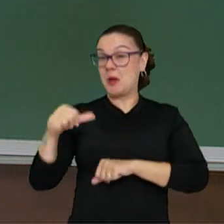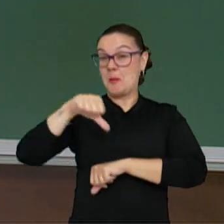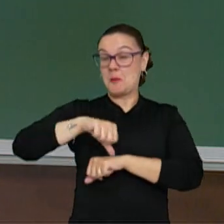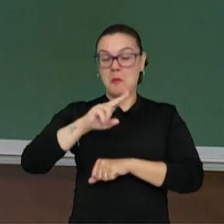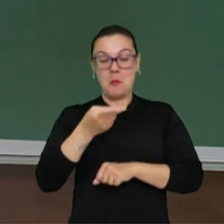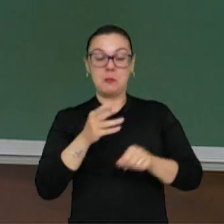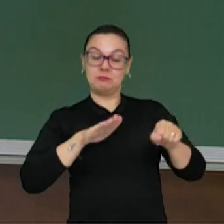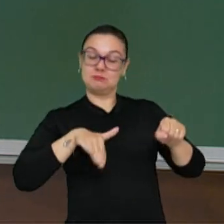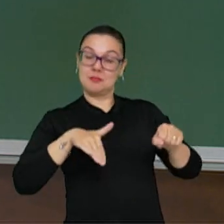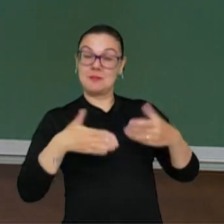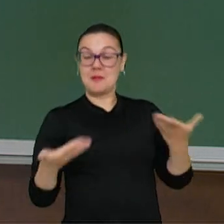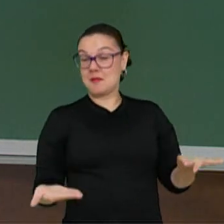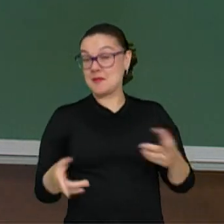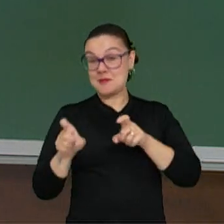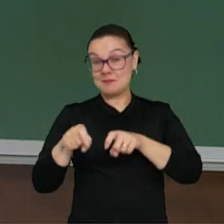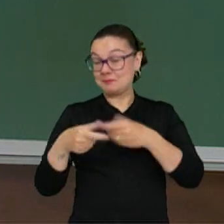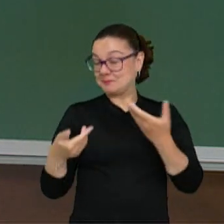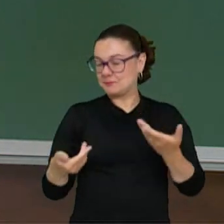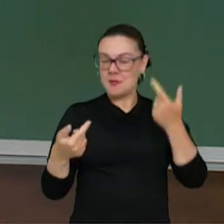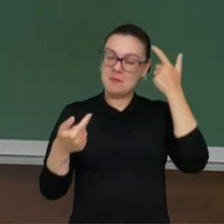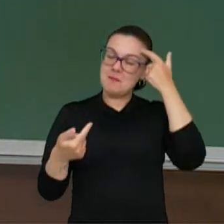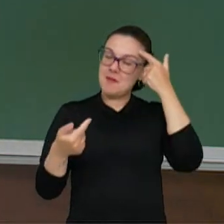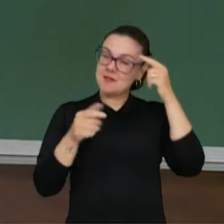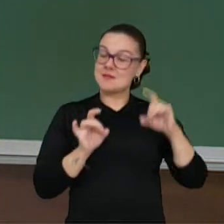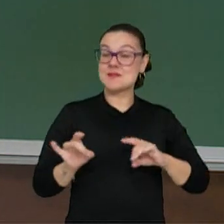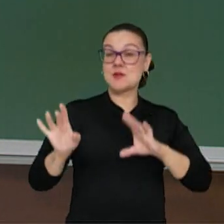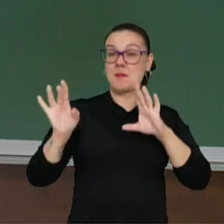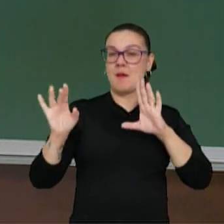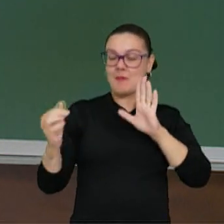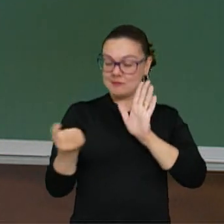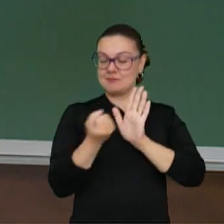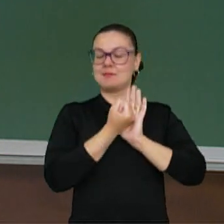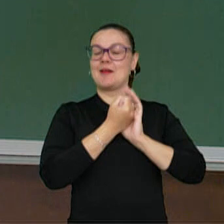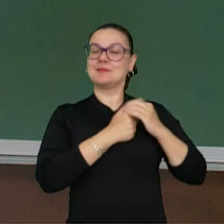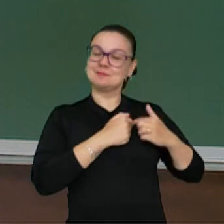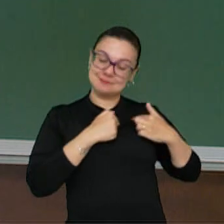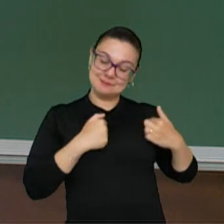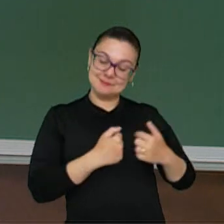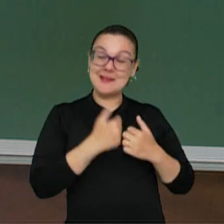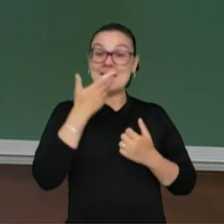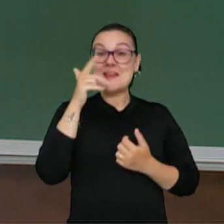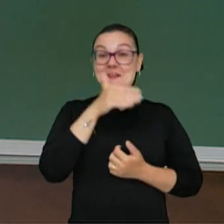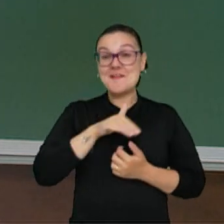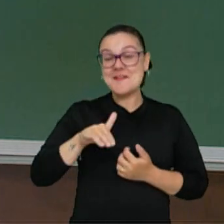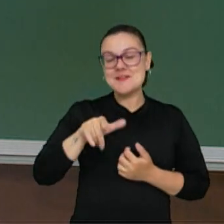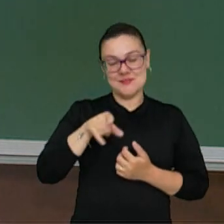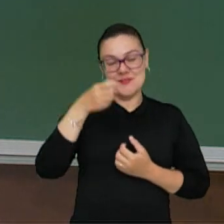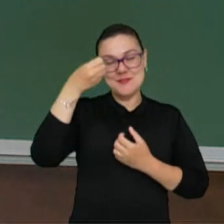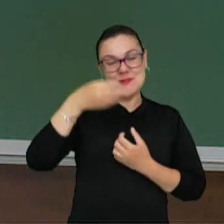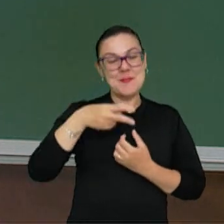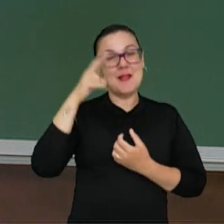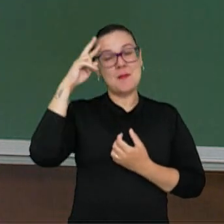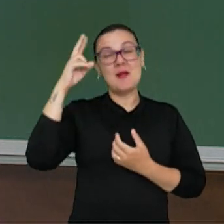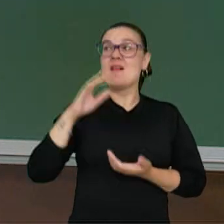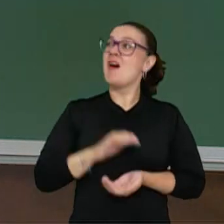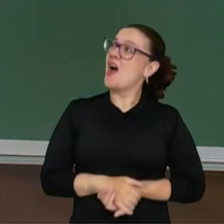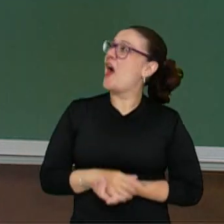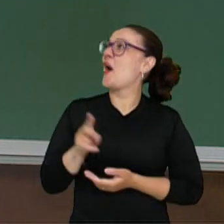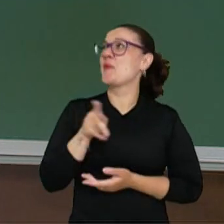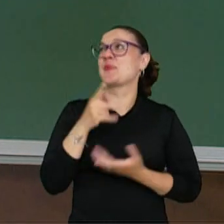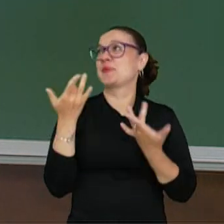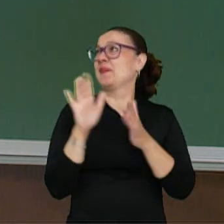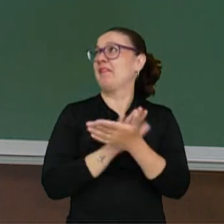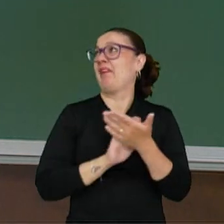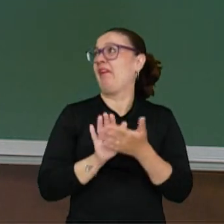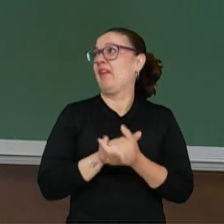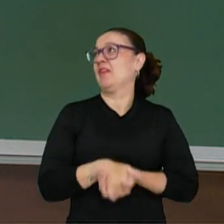coisa especial, tá? E que te marcou na tua infância e você vai contar para mim, vai fazer essa memória. Ah, professora, não tenho nada